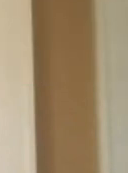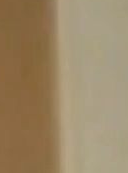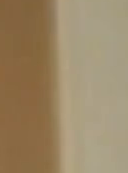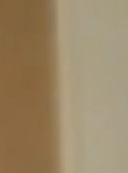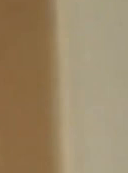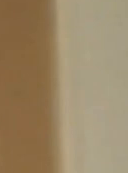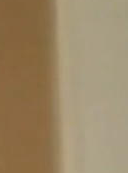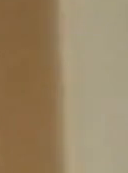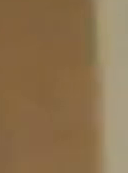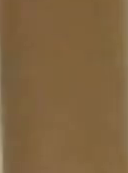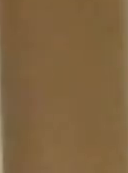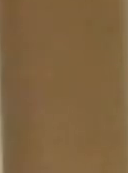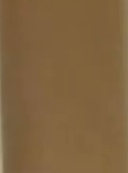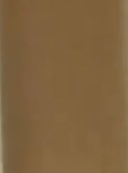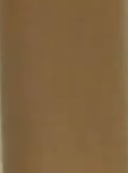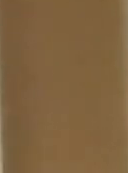Conde